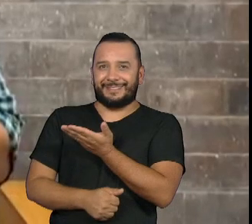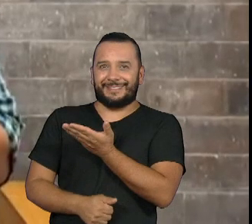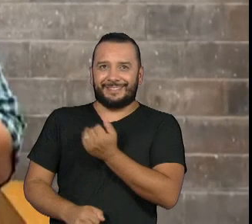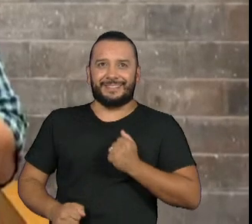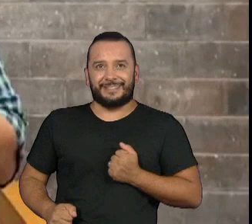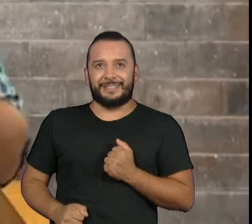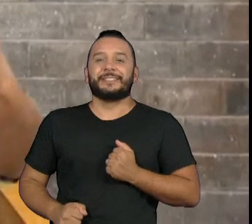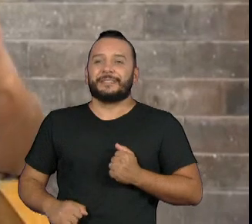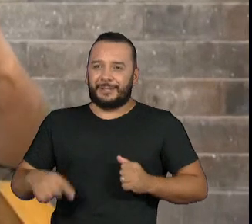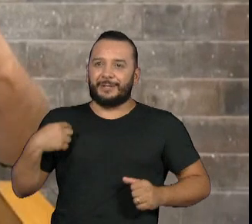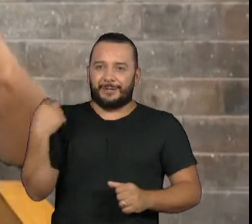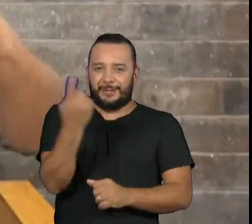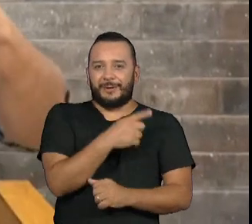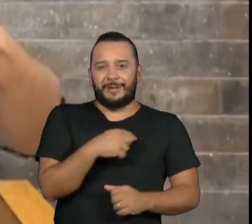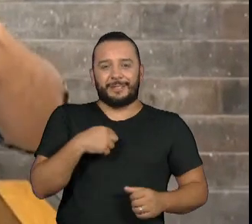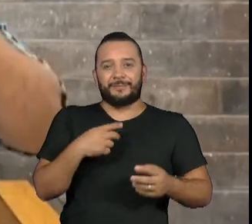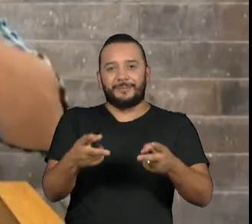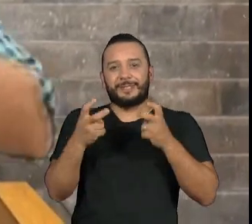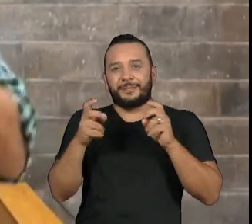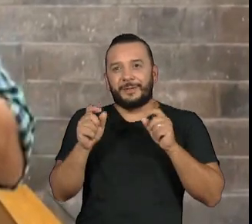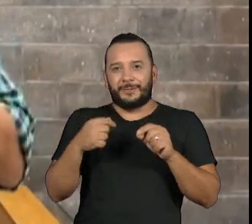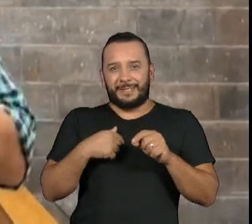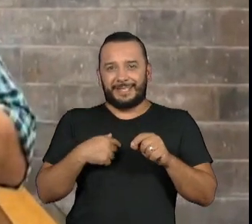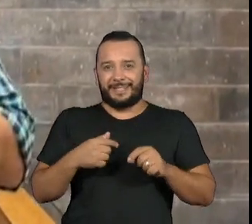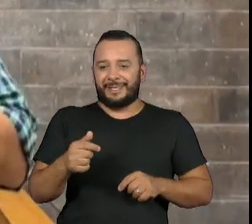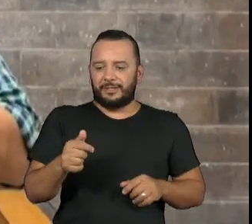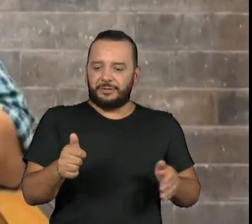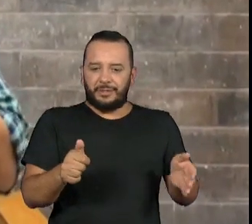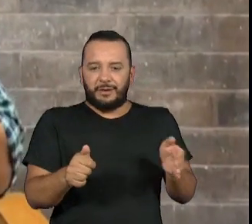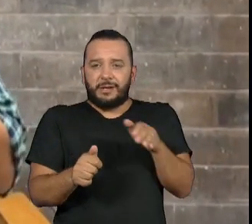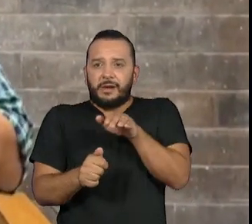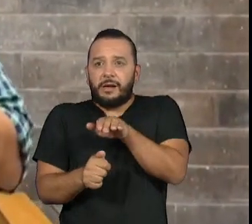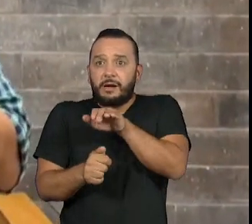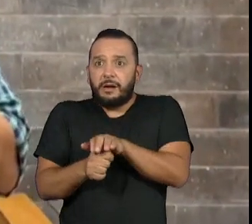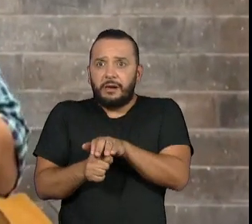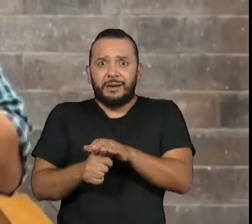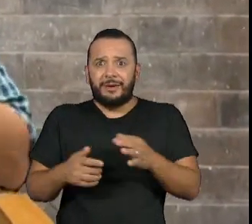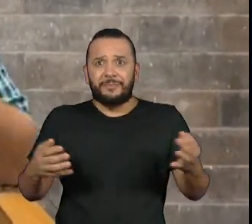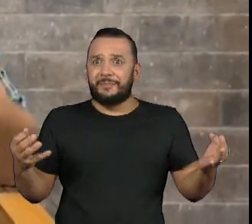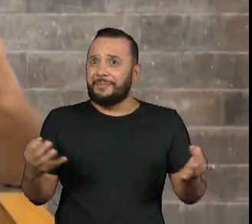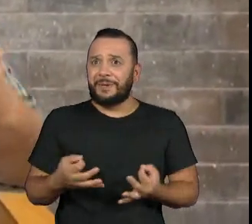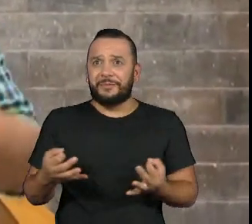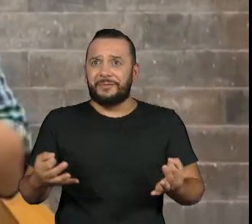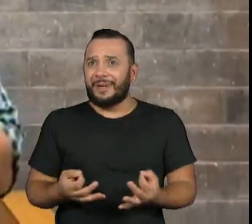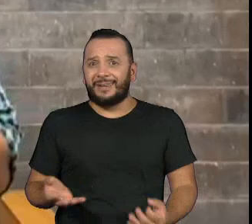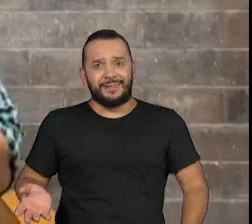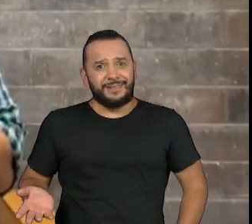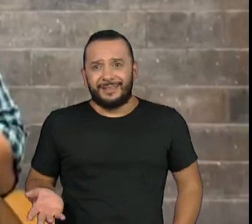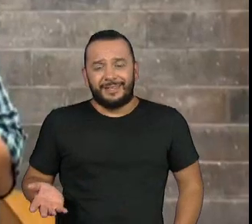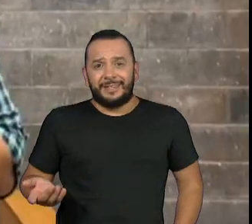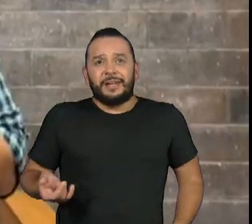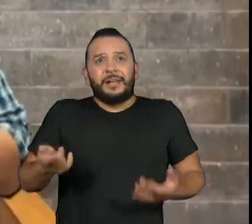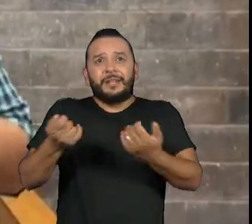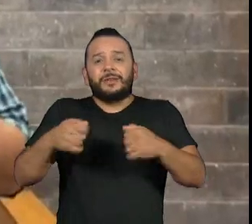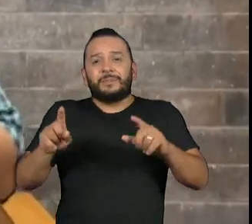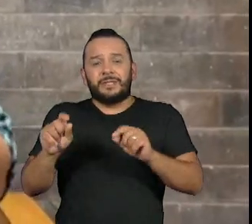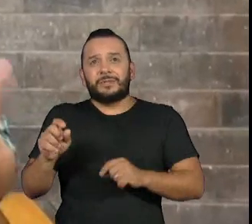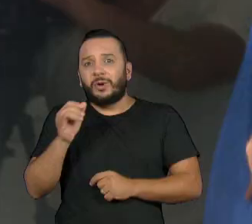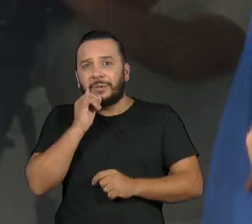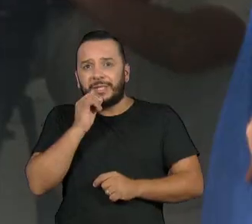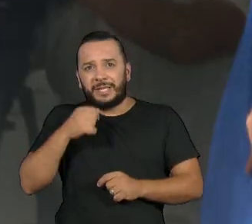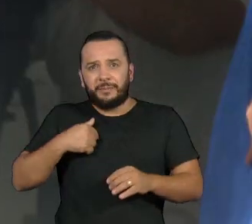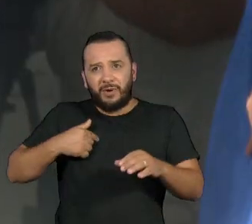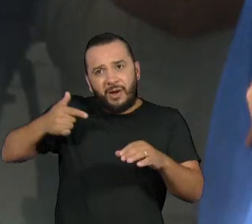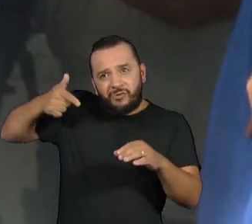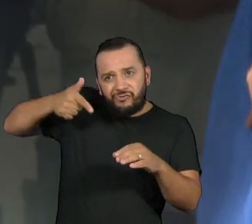A gente percebeu que a prótese ficou tão bem encaixada no animal que não foi necessário nenhum tipo de fixação por parafuso,